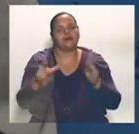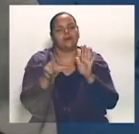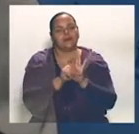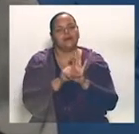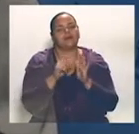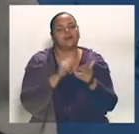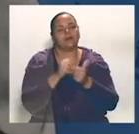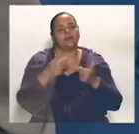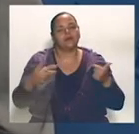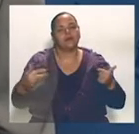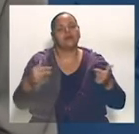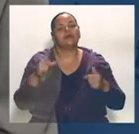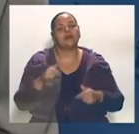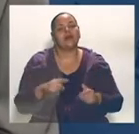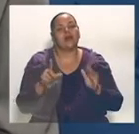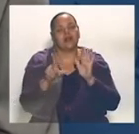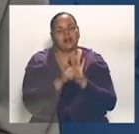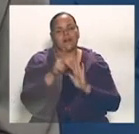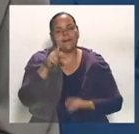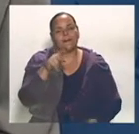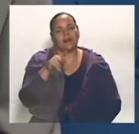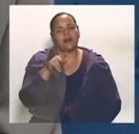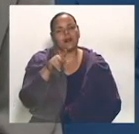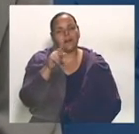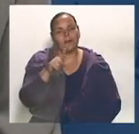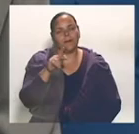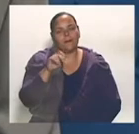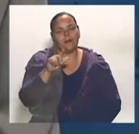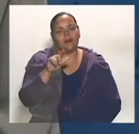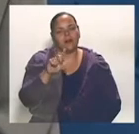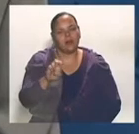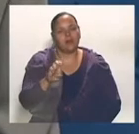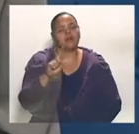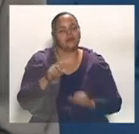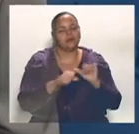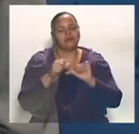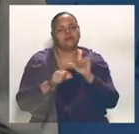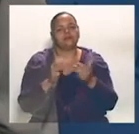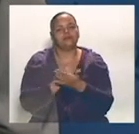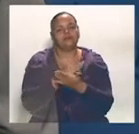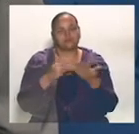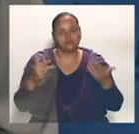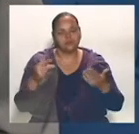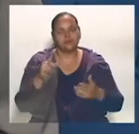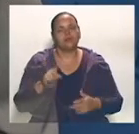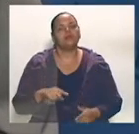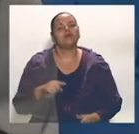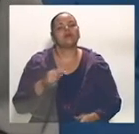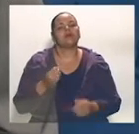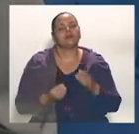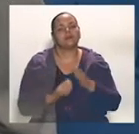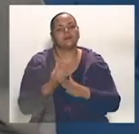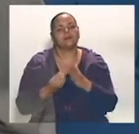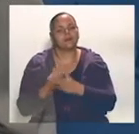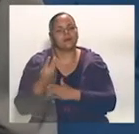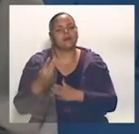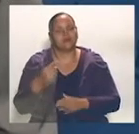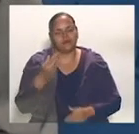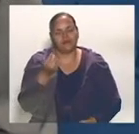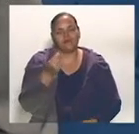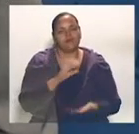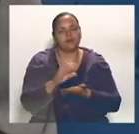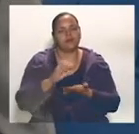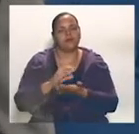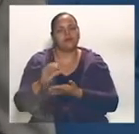legislação esportiva e a Lei Pelé foi alterada algumas vezes. Ano passado foi criado o Profut, que refinancia a dívida